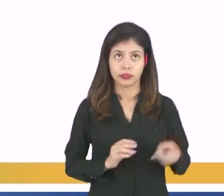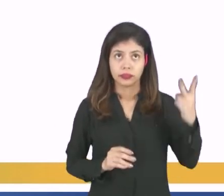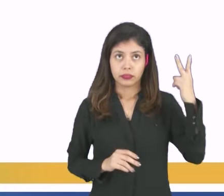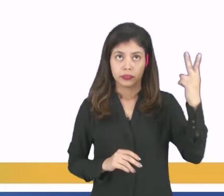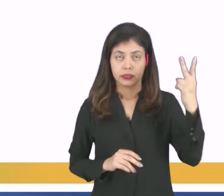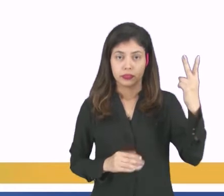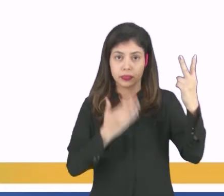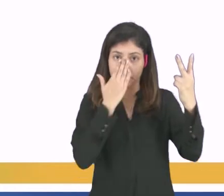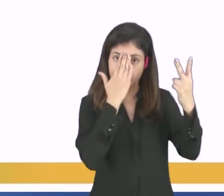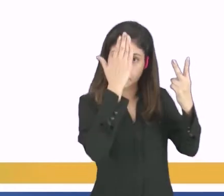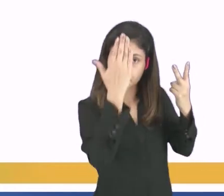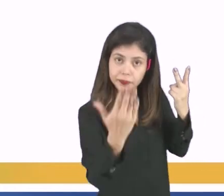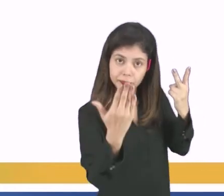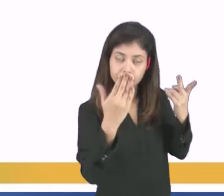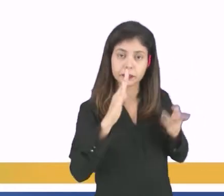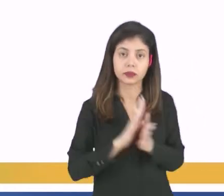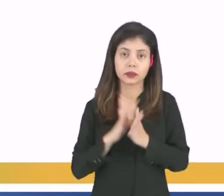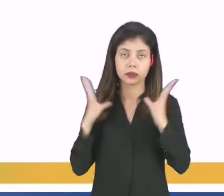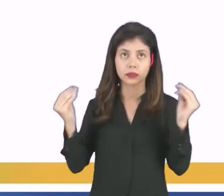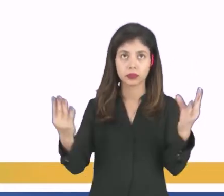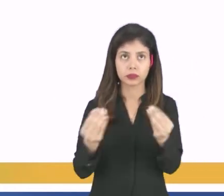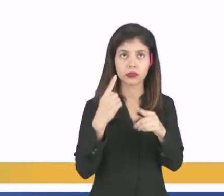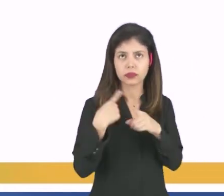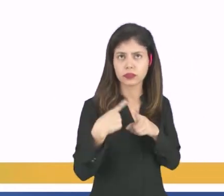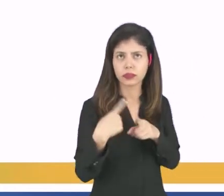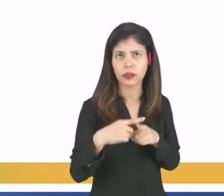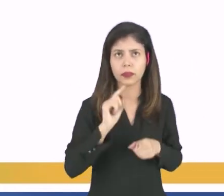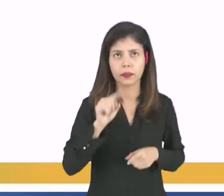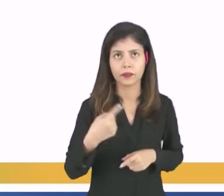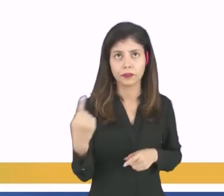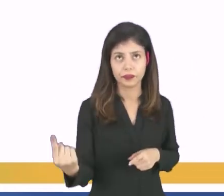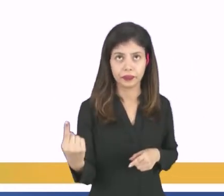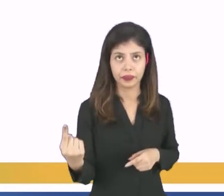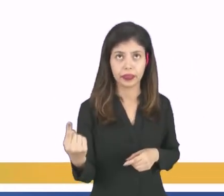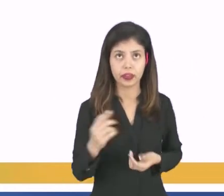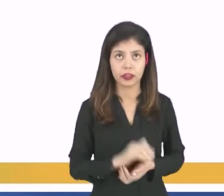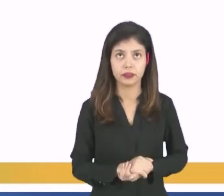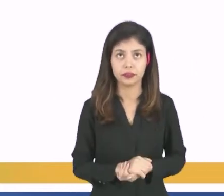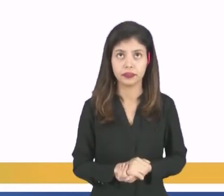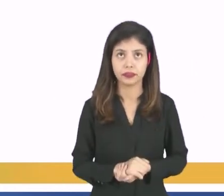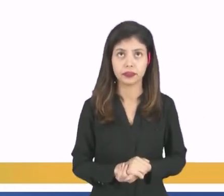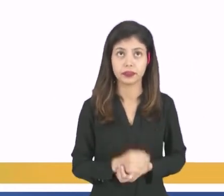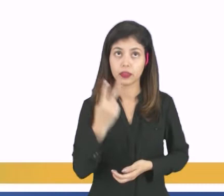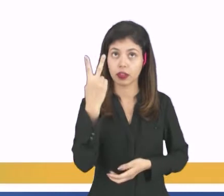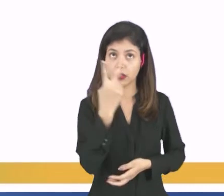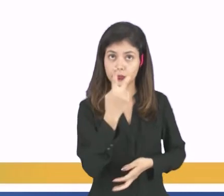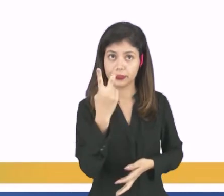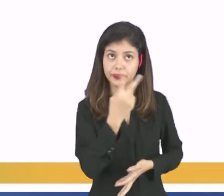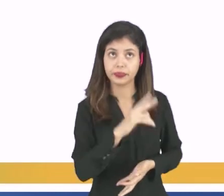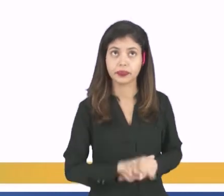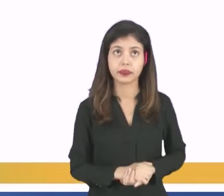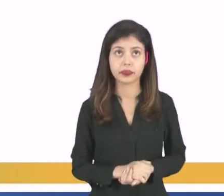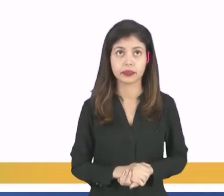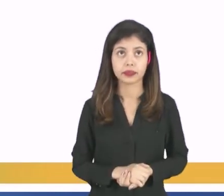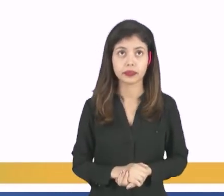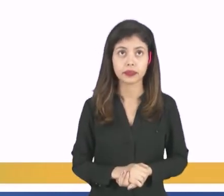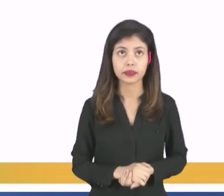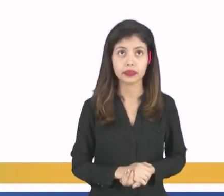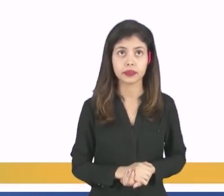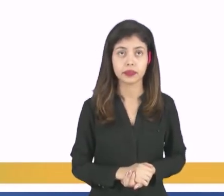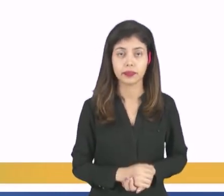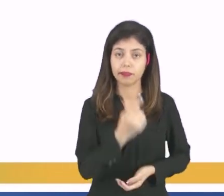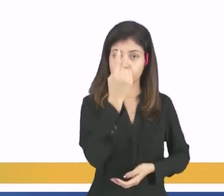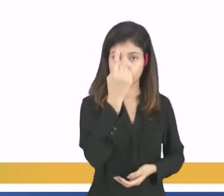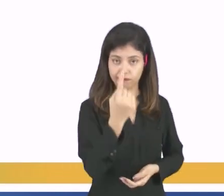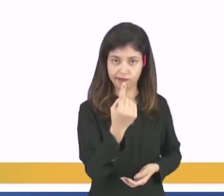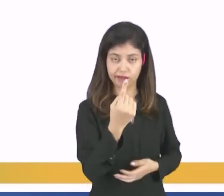2 na frente dessa substância, porque lado dos produtos, ferro tem 2. Lado dos